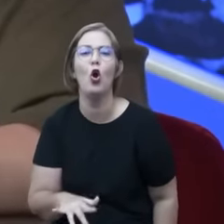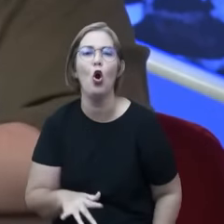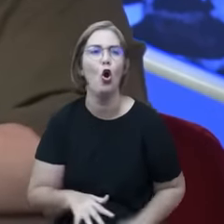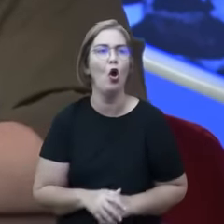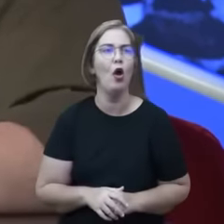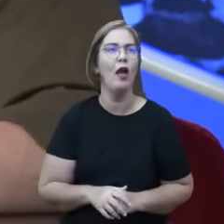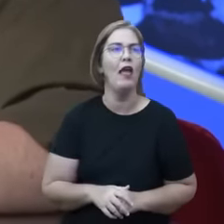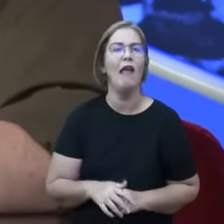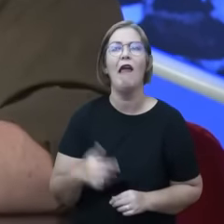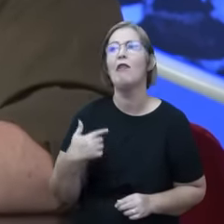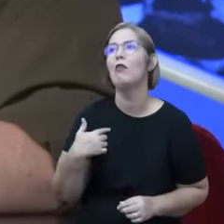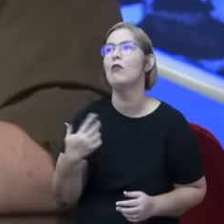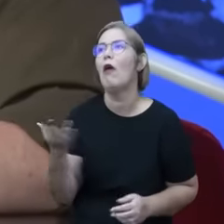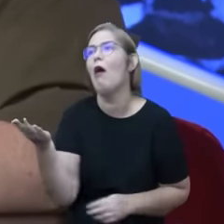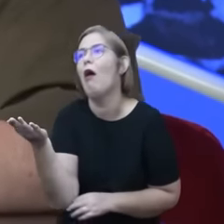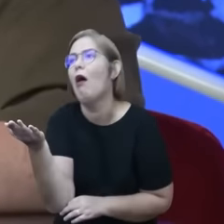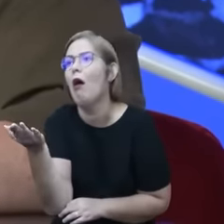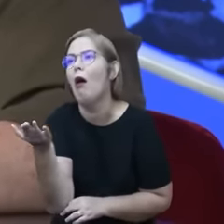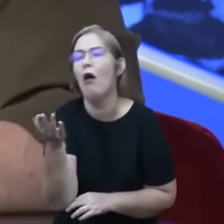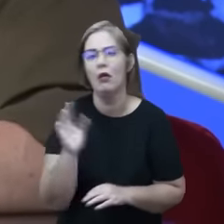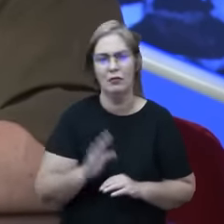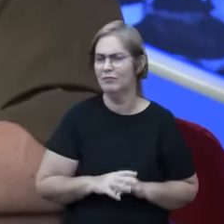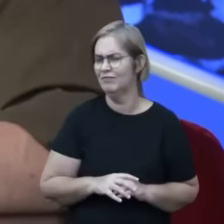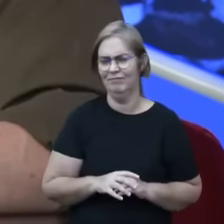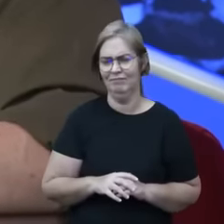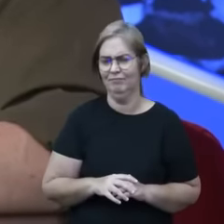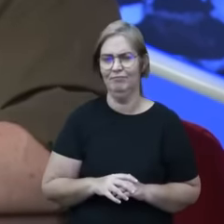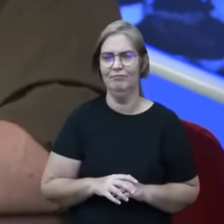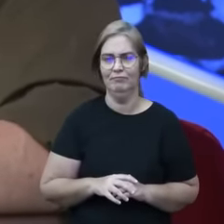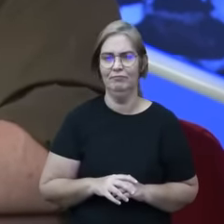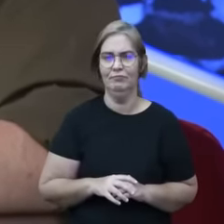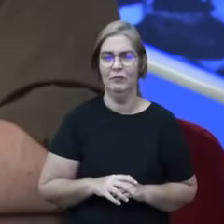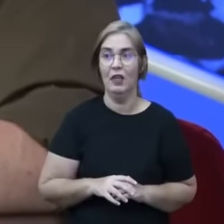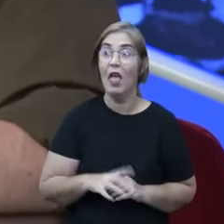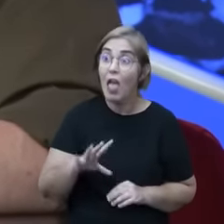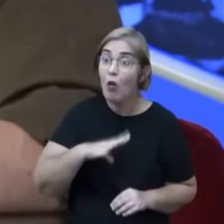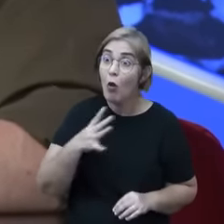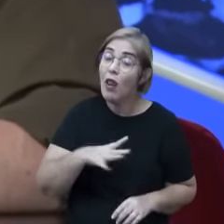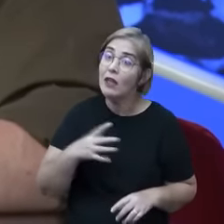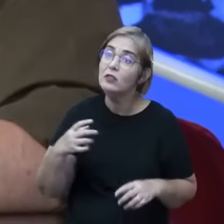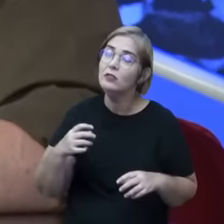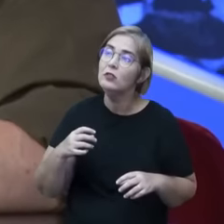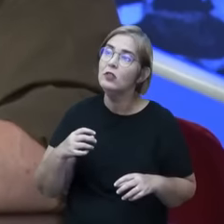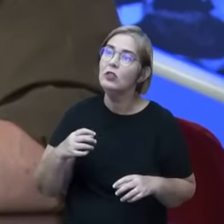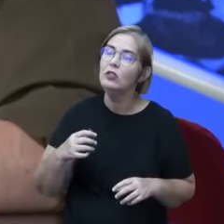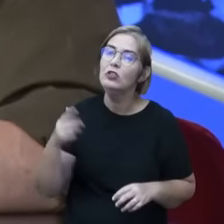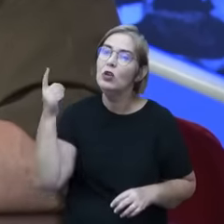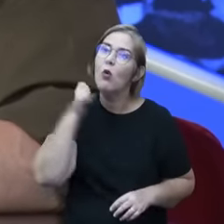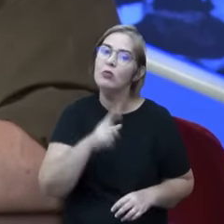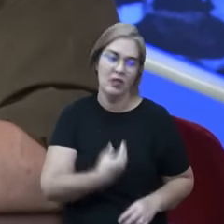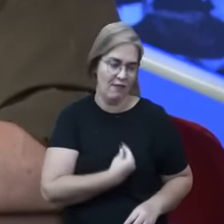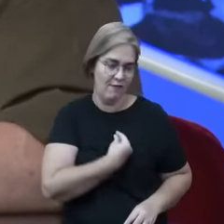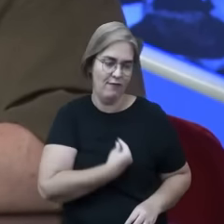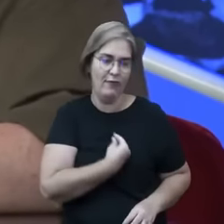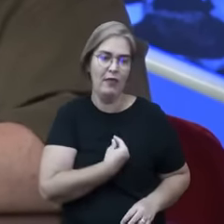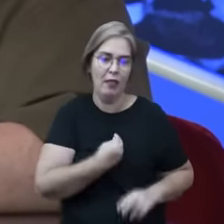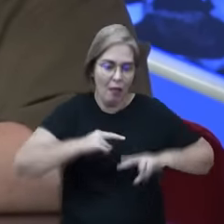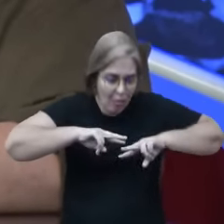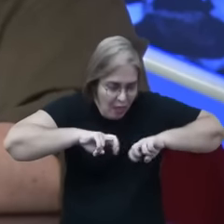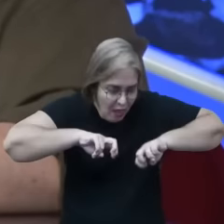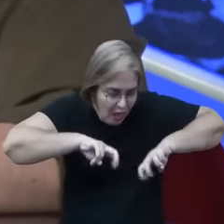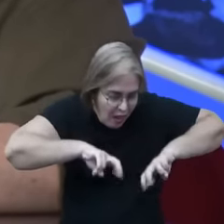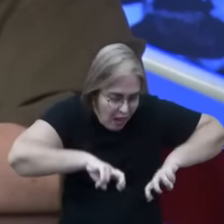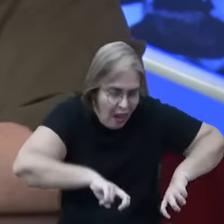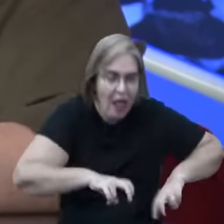apelar para sem muletas, mas sim mergulhando na existência nela mesmo, né,